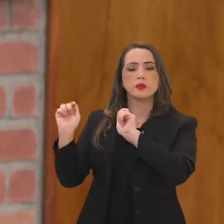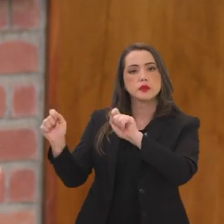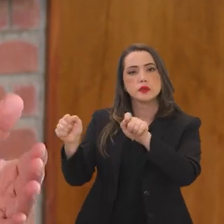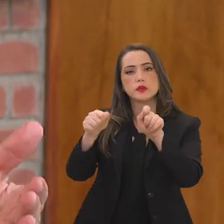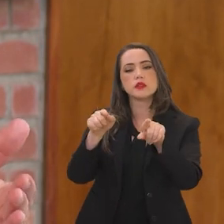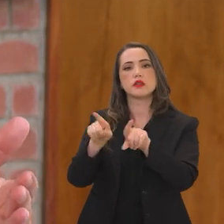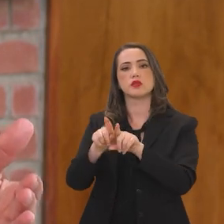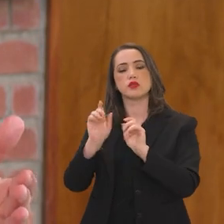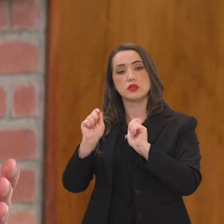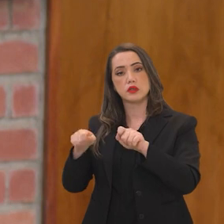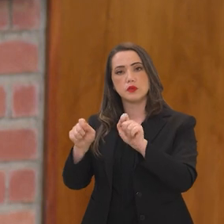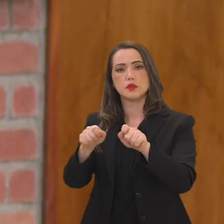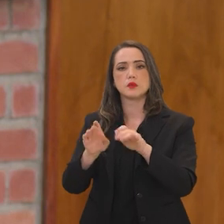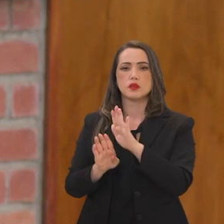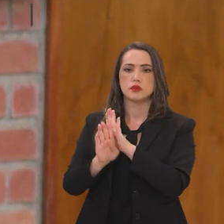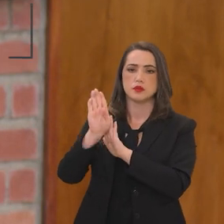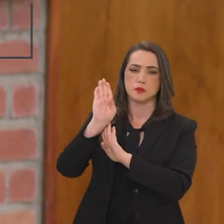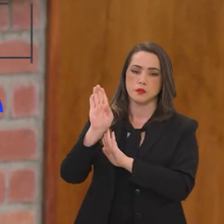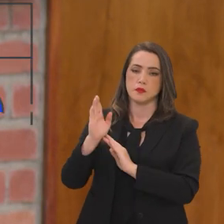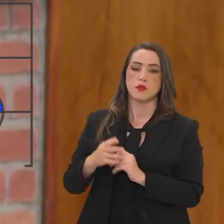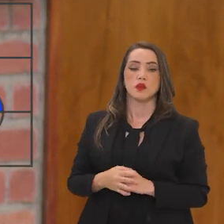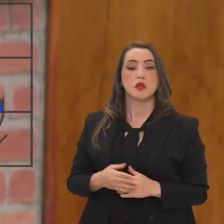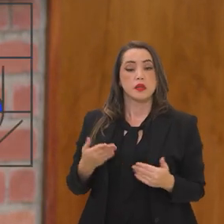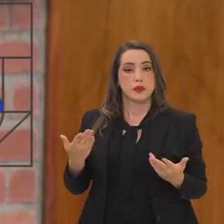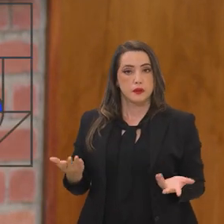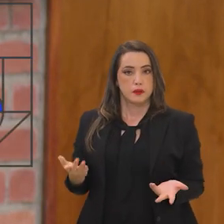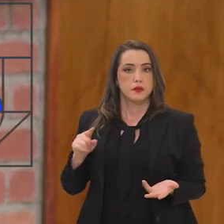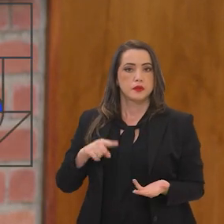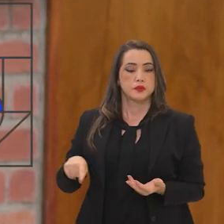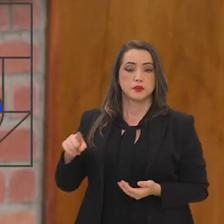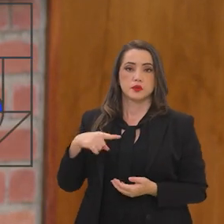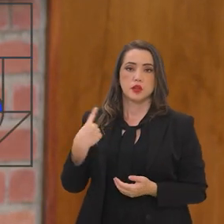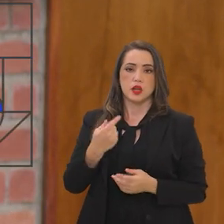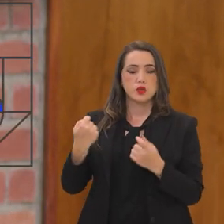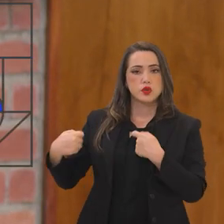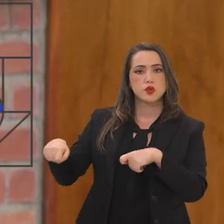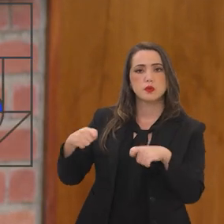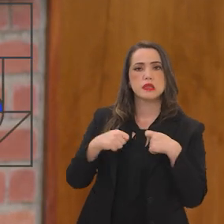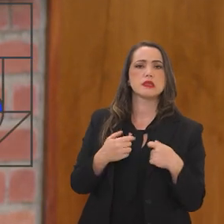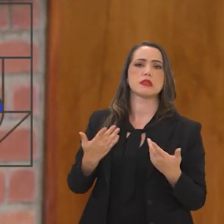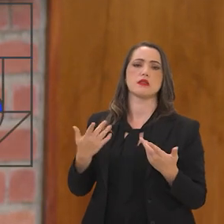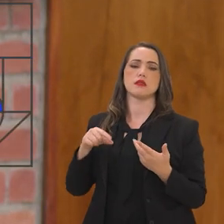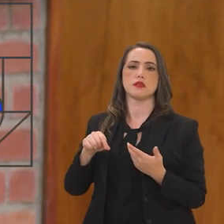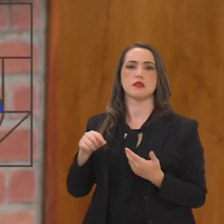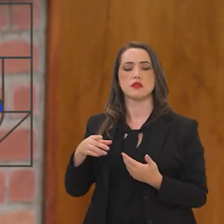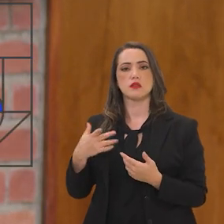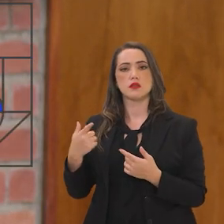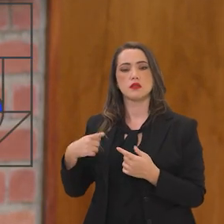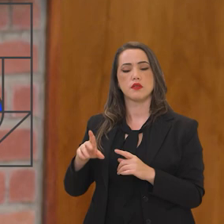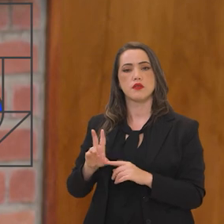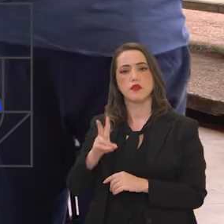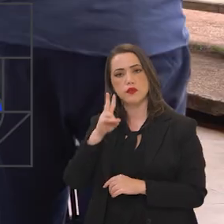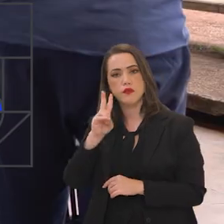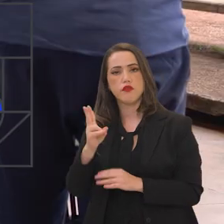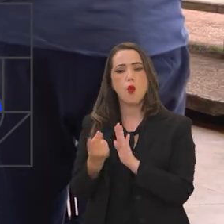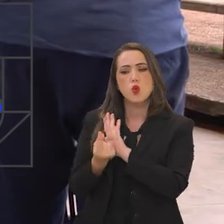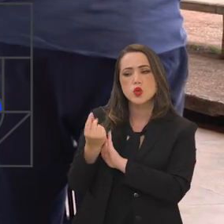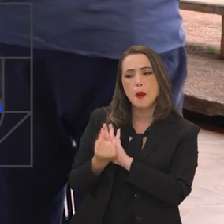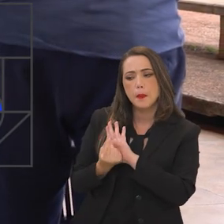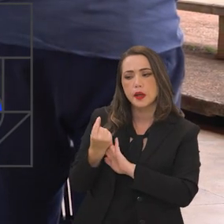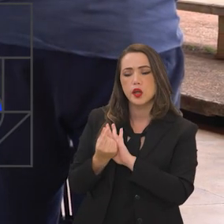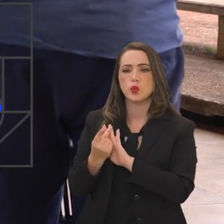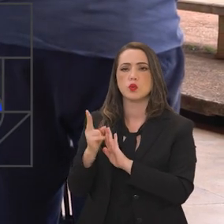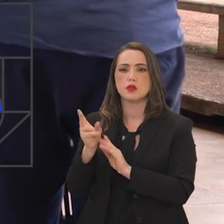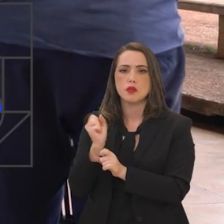previsibilidade na forma como se reajustes são feitos né a gente depende muito né da determinação do